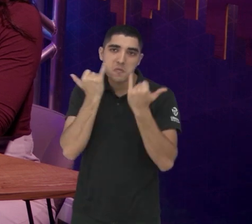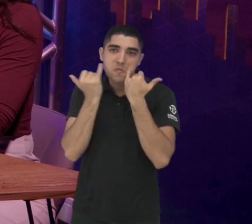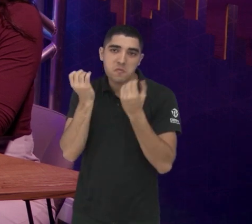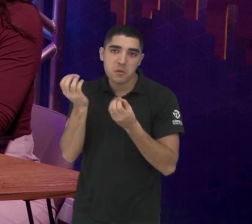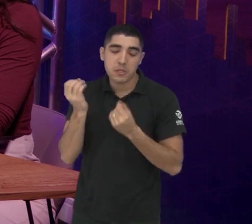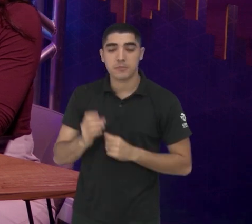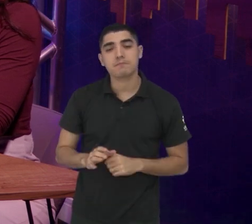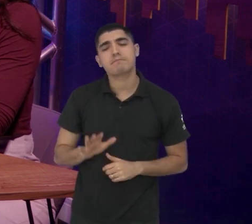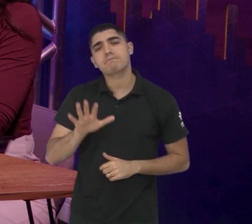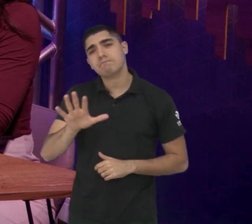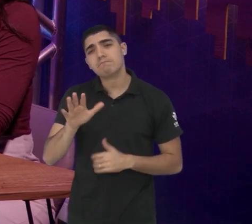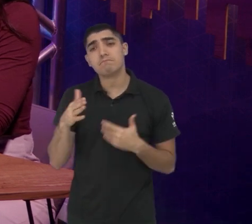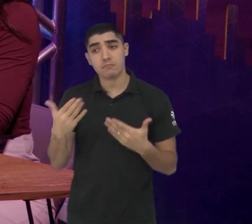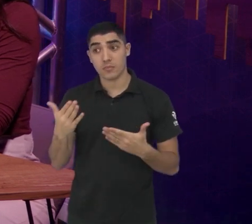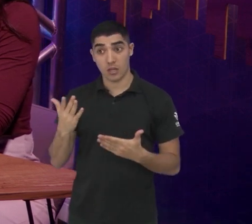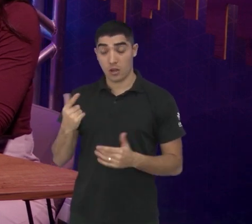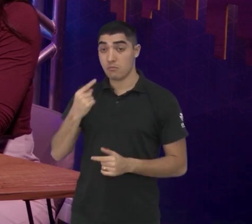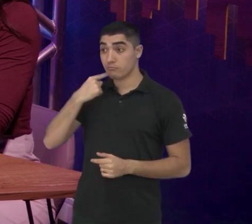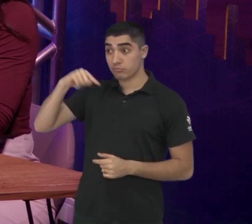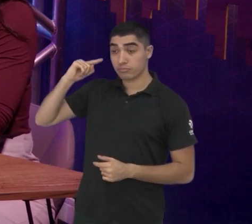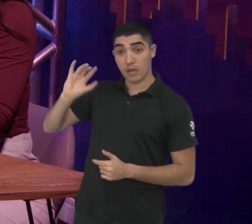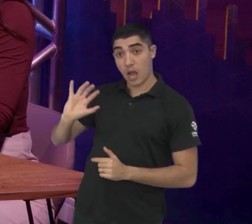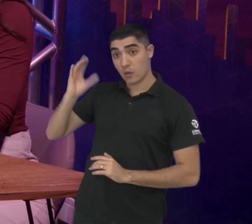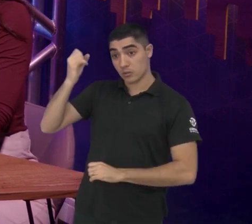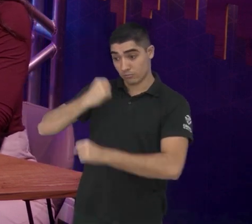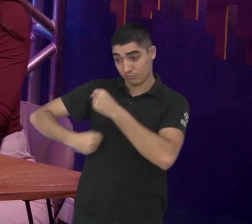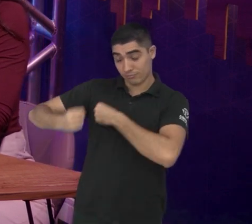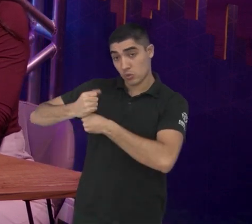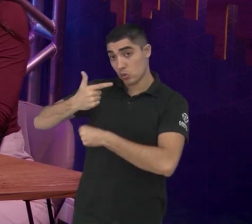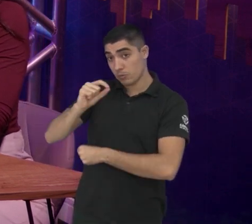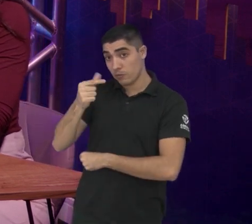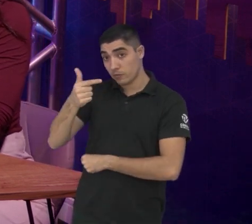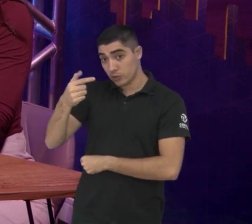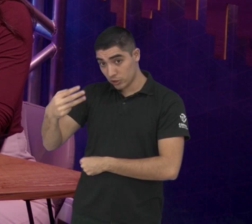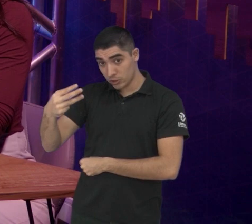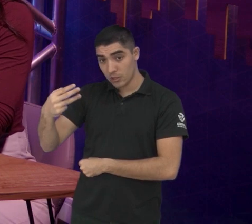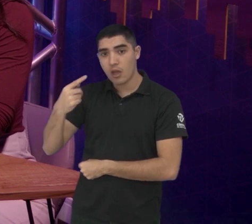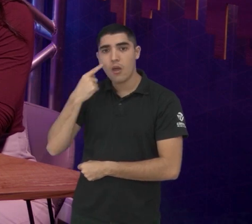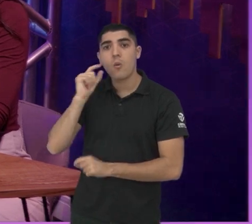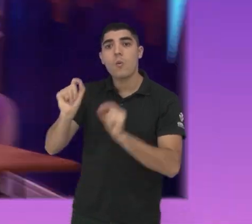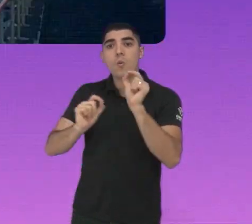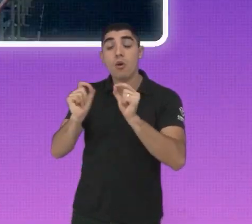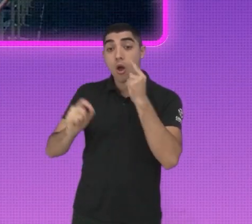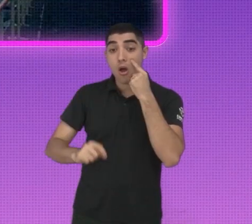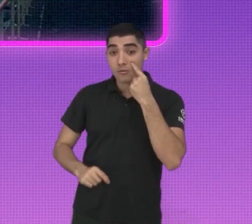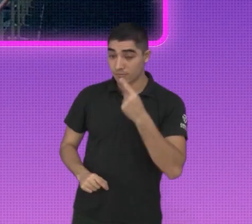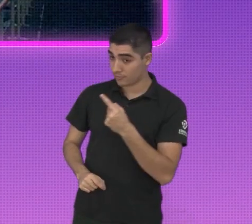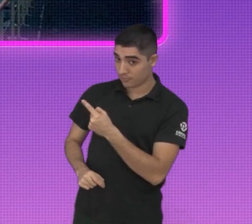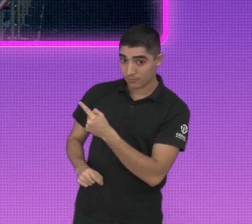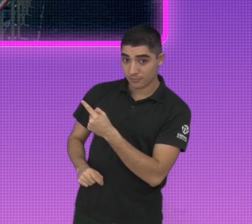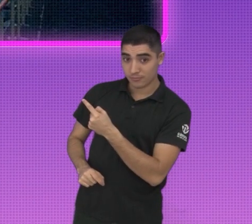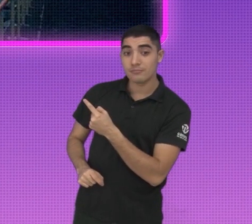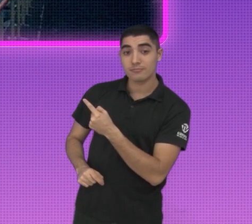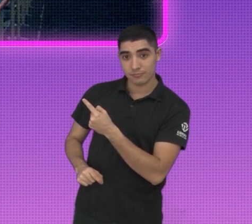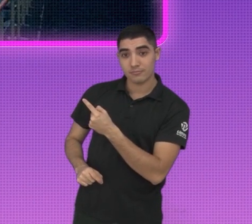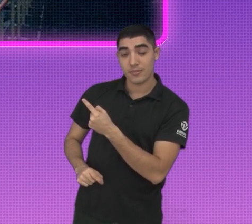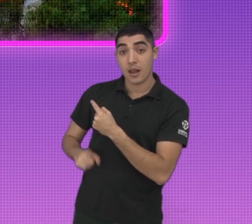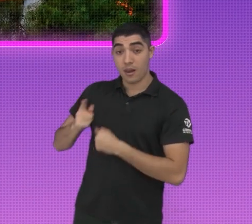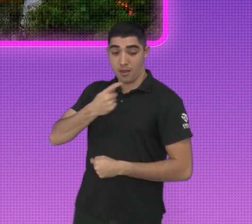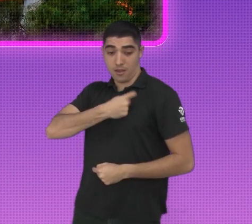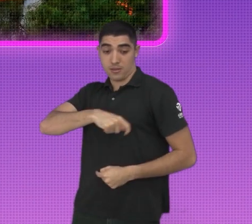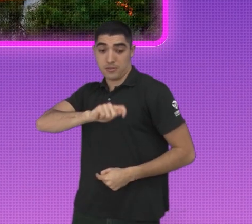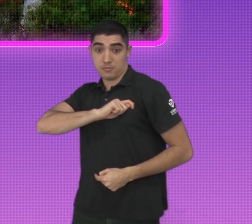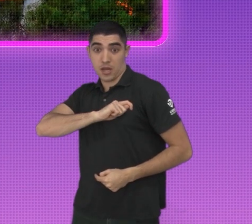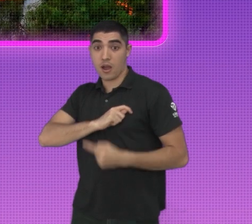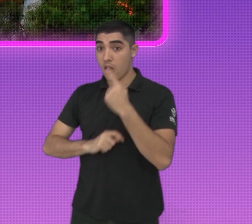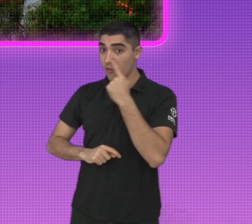foi falada recentemente também, deu o que falar, principalmente em 2023, foi um vulcão que fica nas Ilhas